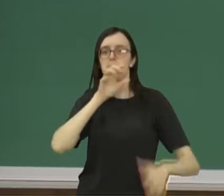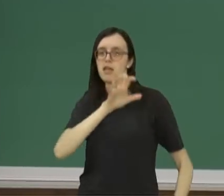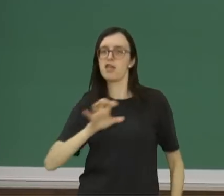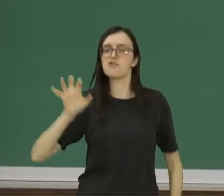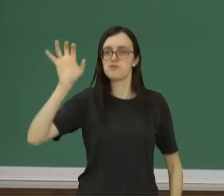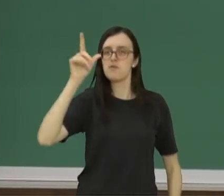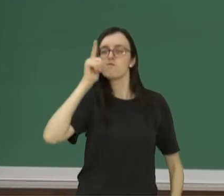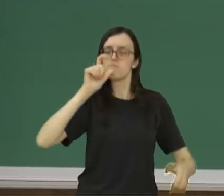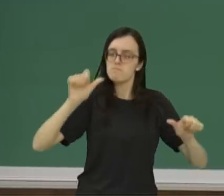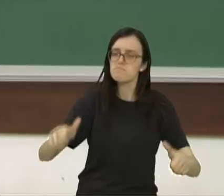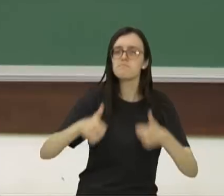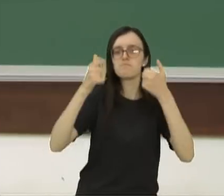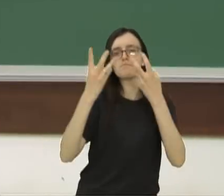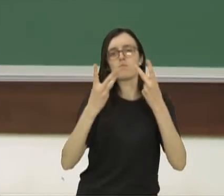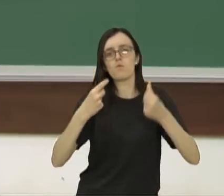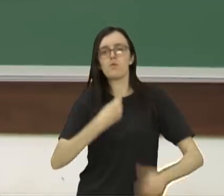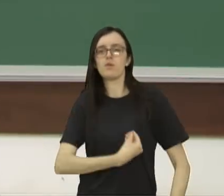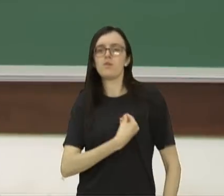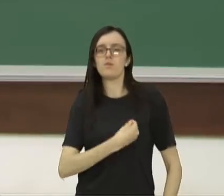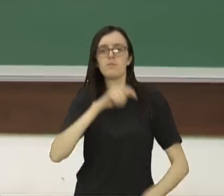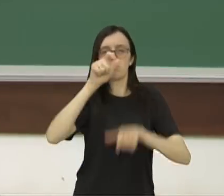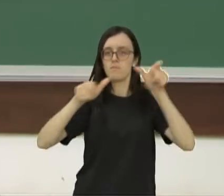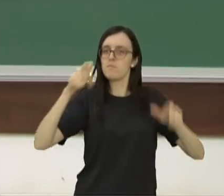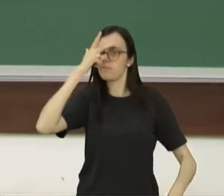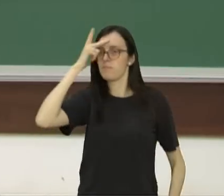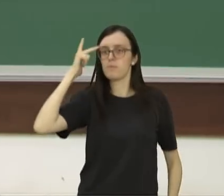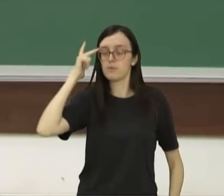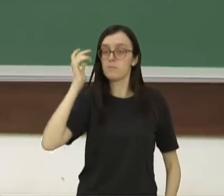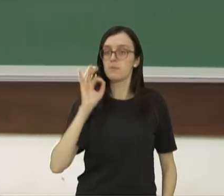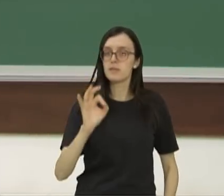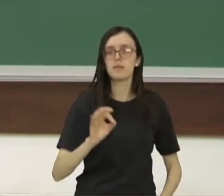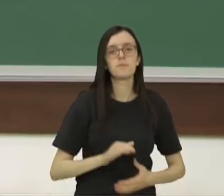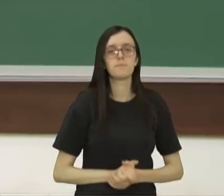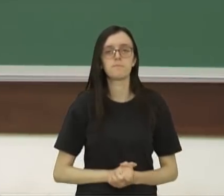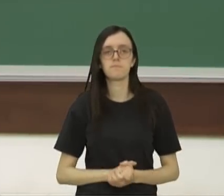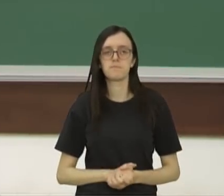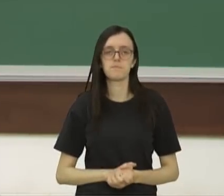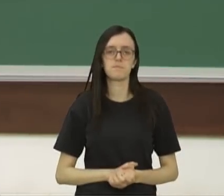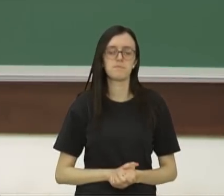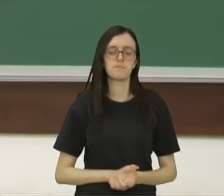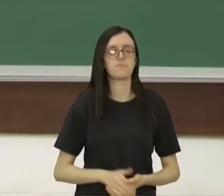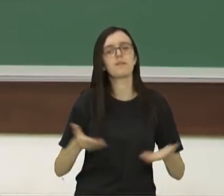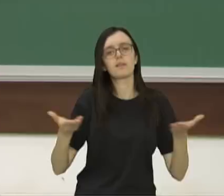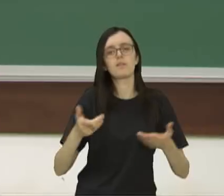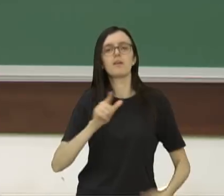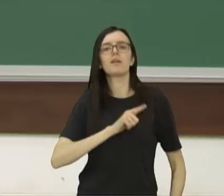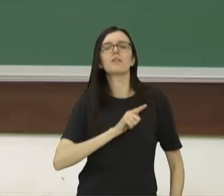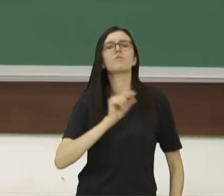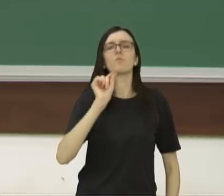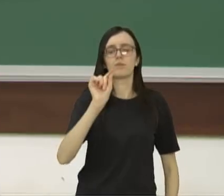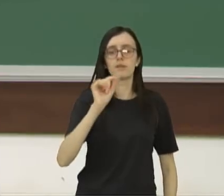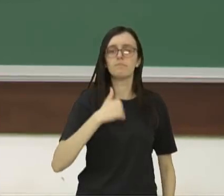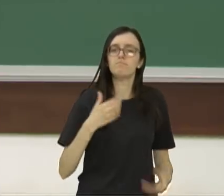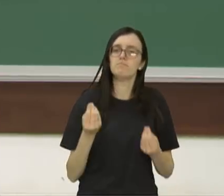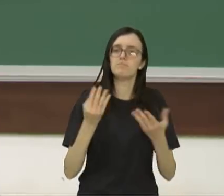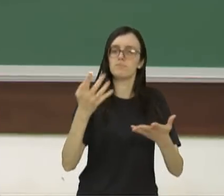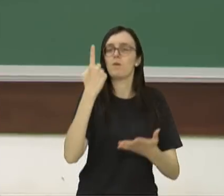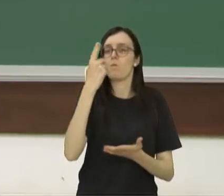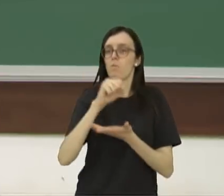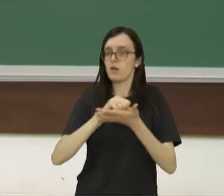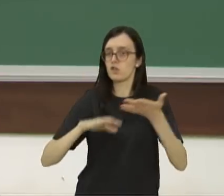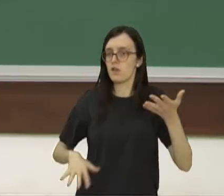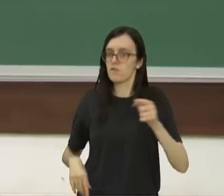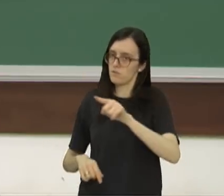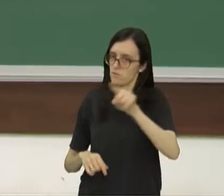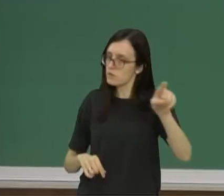para a melhoria da qualidade de vida daquelas pessoas, certo? Então agora eu vou deixar uma atividade